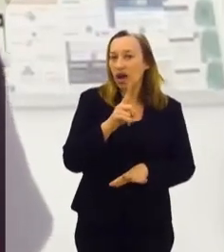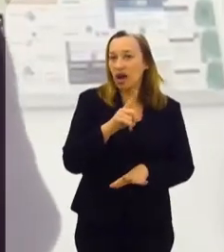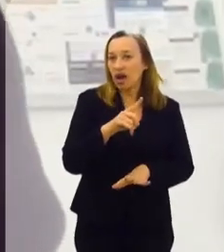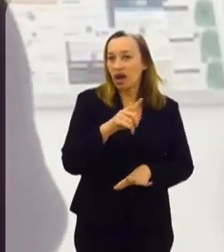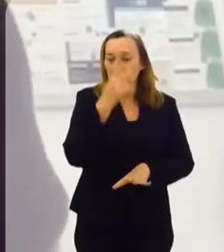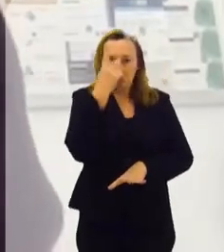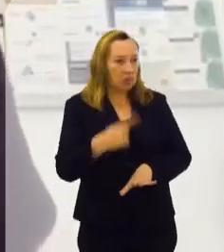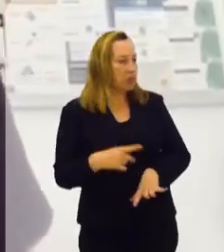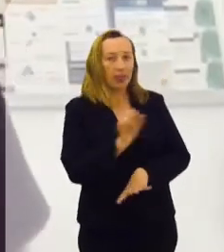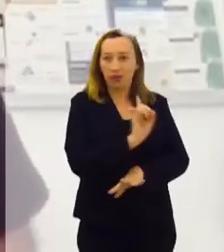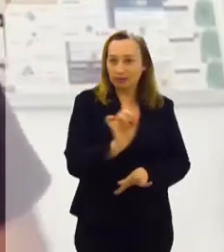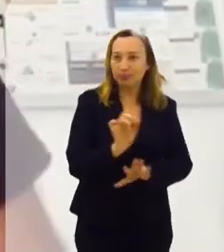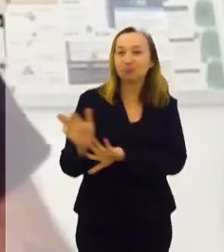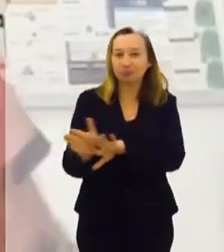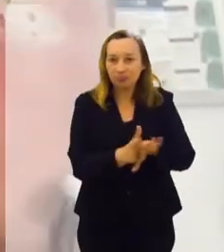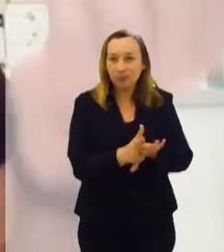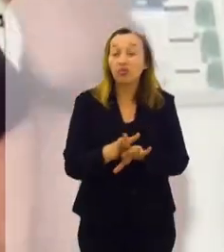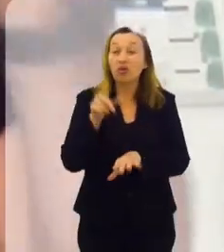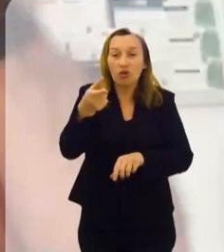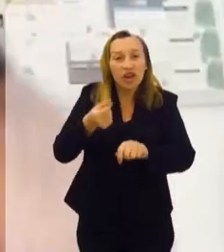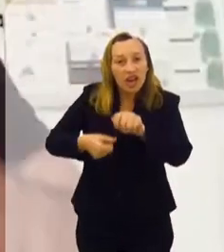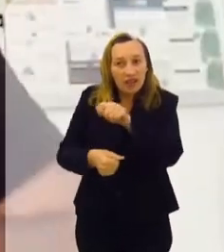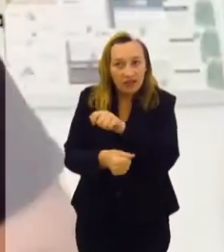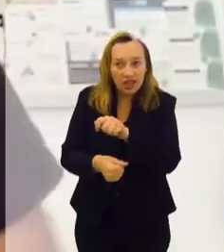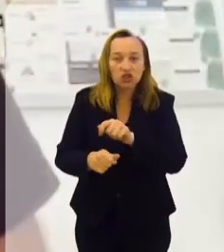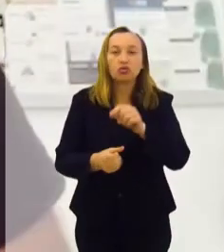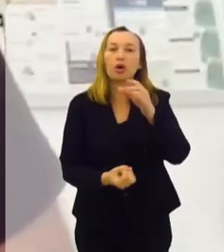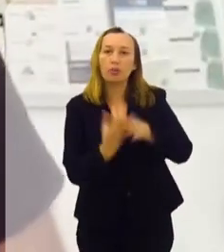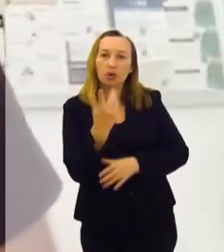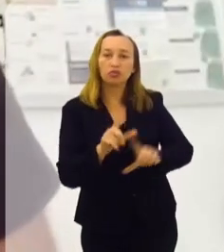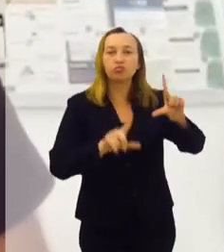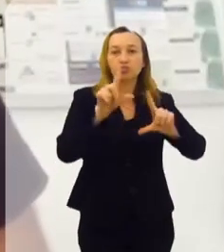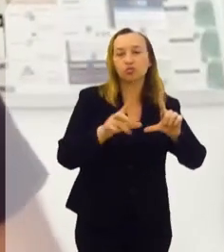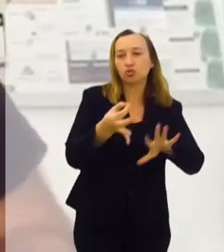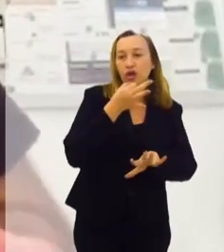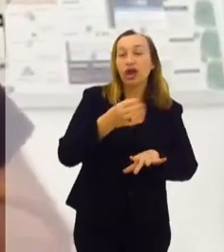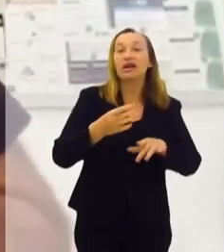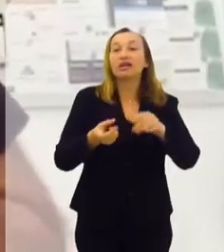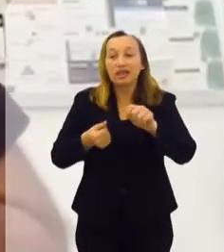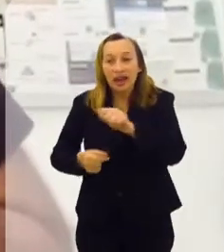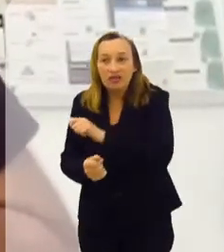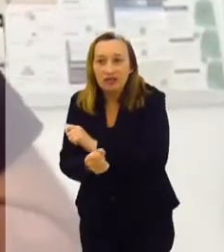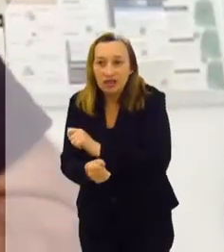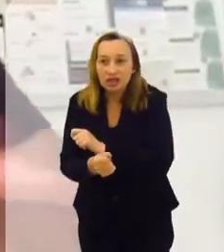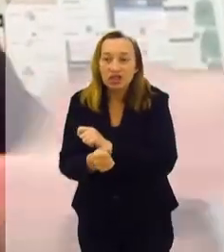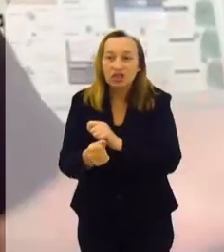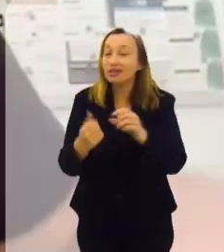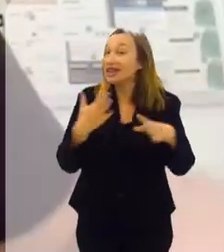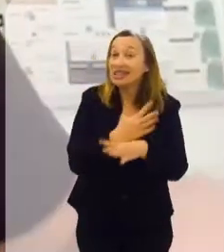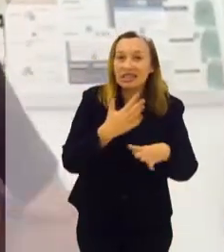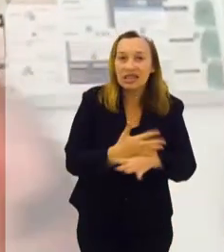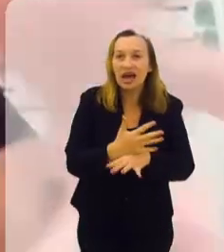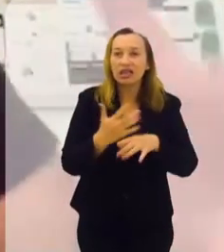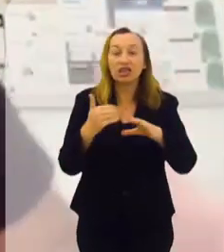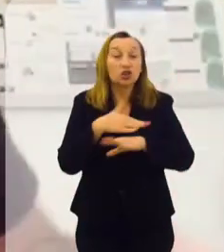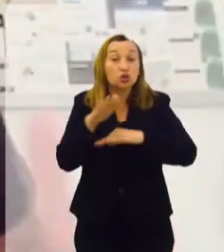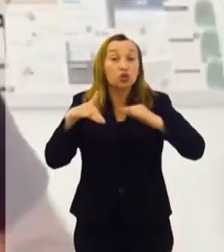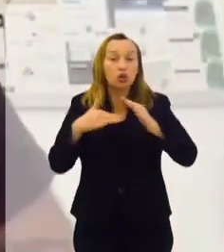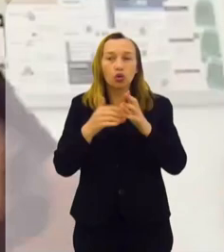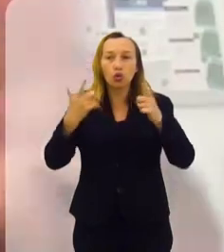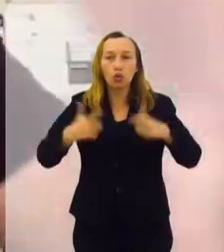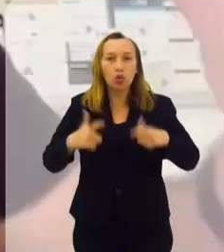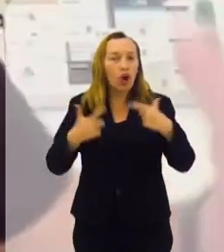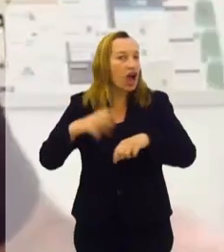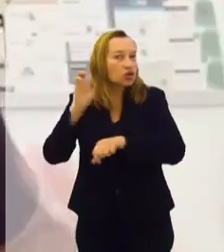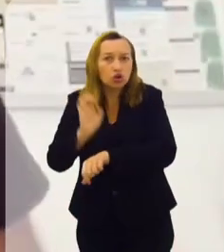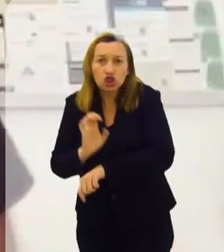indústria egoísta, né? Então, quando você investe numa produção audiovisual, você está investindo na cidade, no